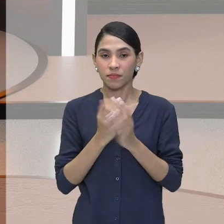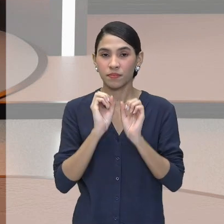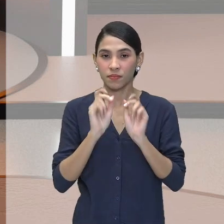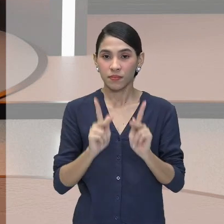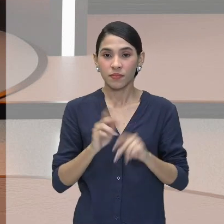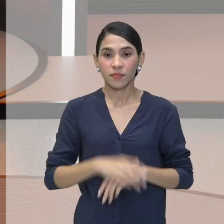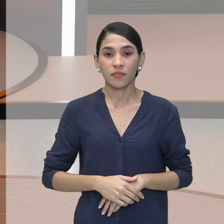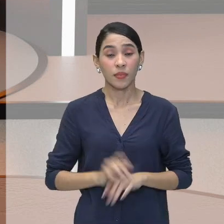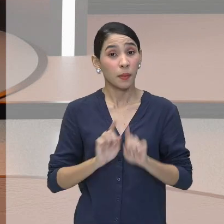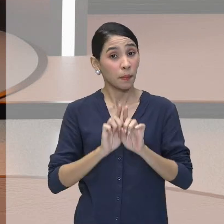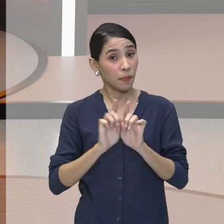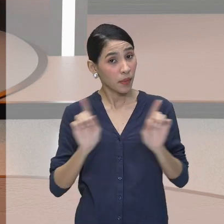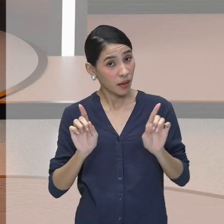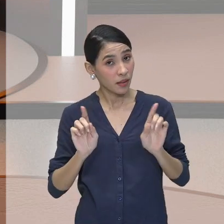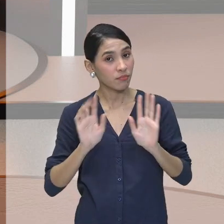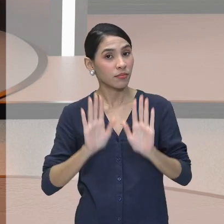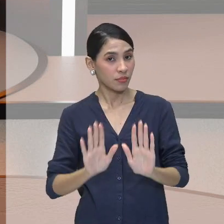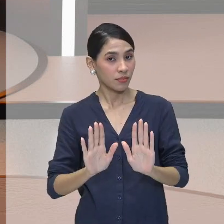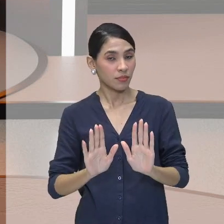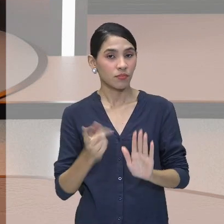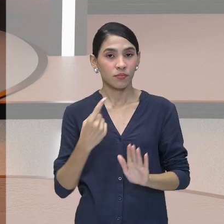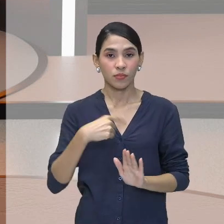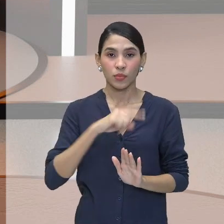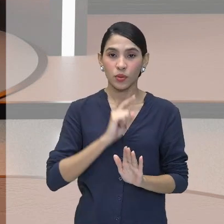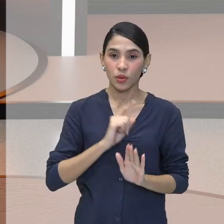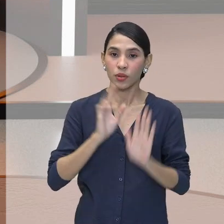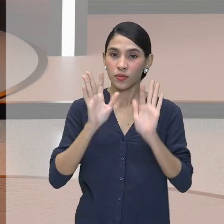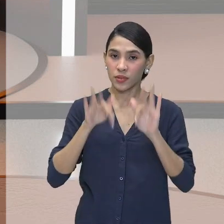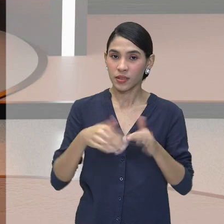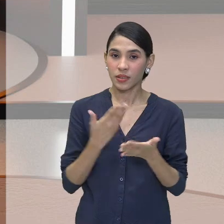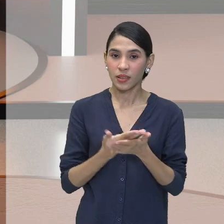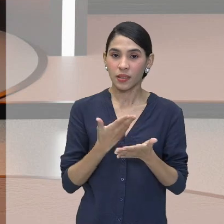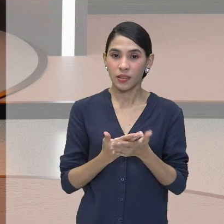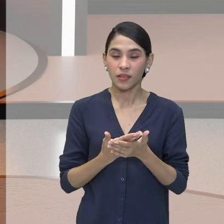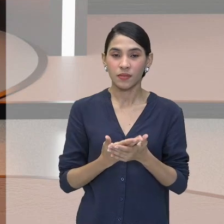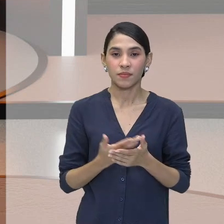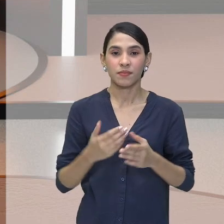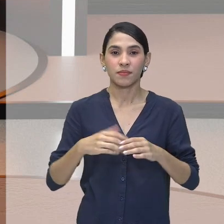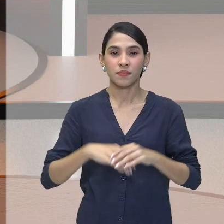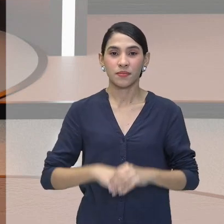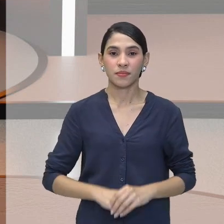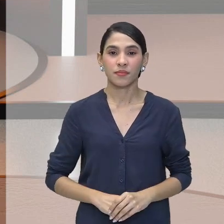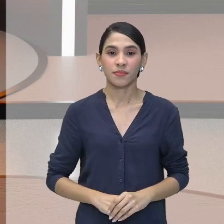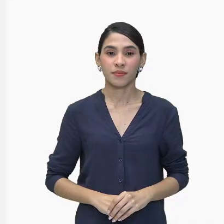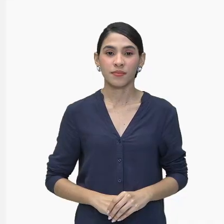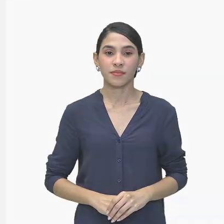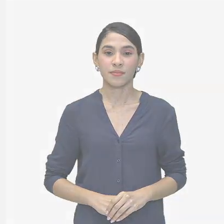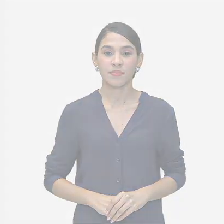Mas, por enquanto, a gente vai ficando por aqui e essa foi a nossa aula de hoje.